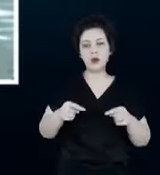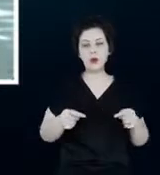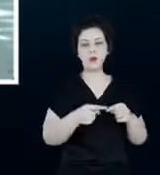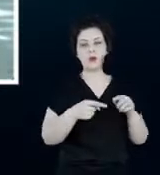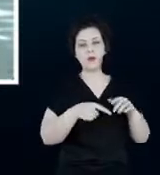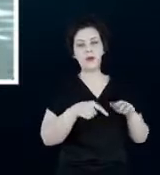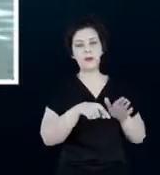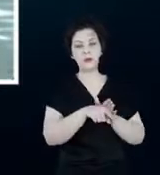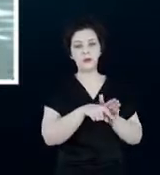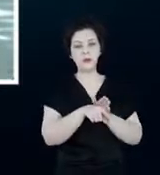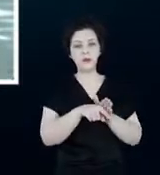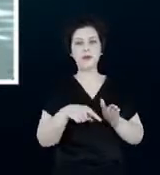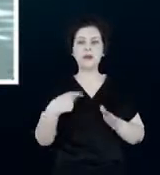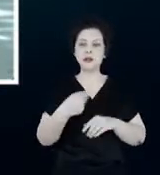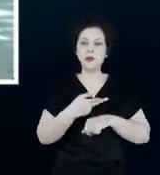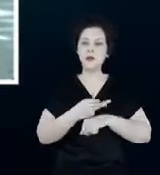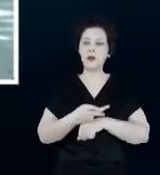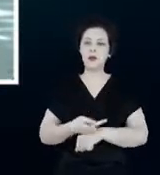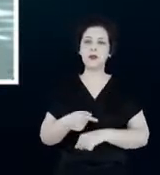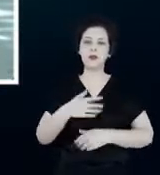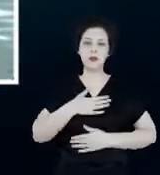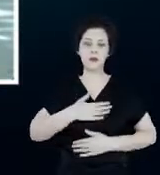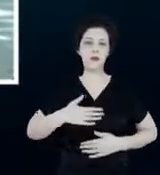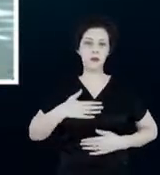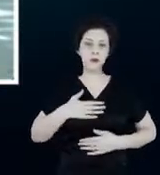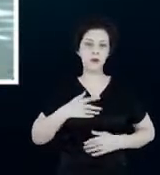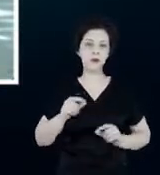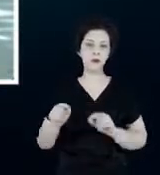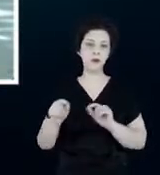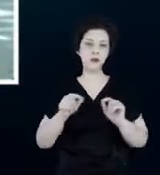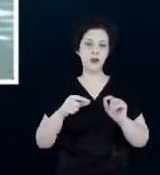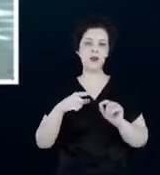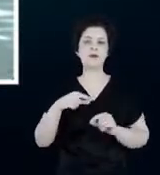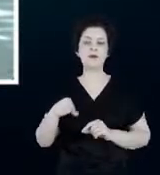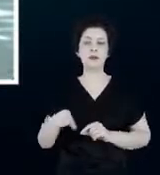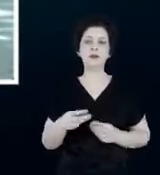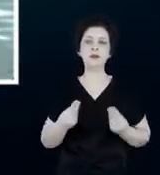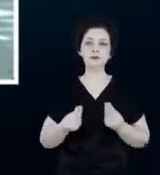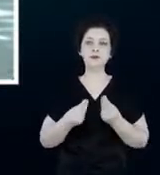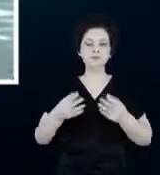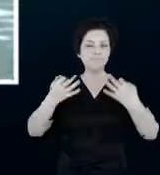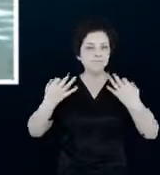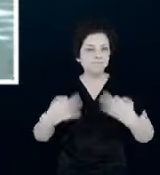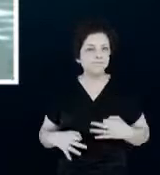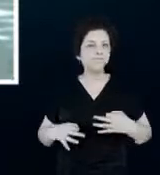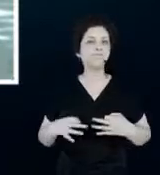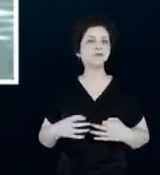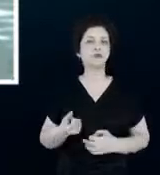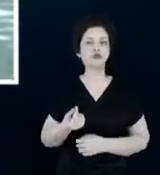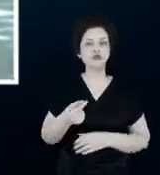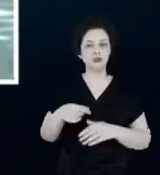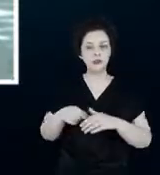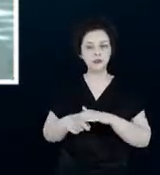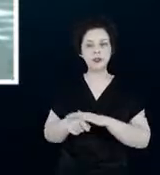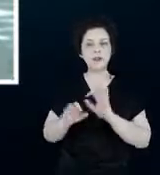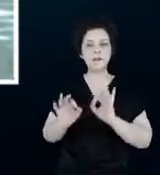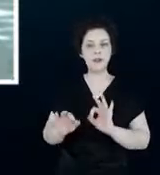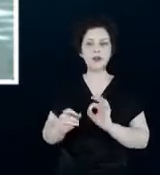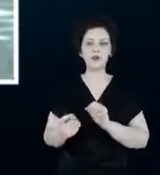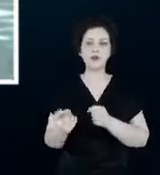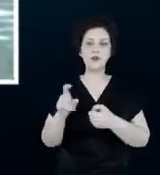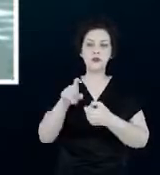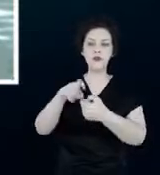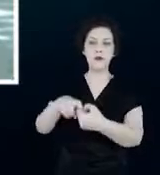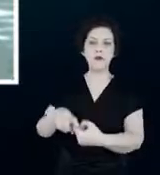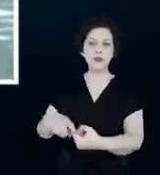Então, isso a gente sempre busca e é um prazer para a gente ter essa certeza de que o dinheiro vai, de fato, retornar na forma,